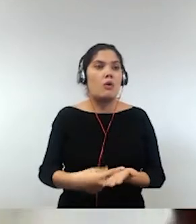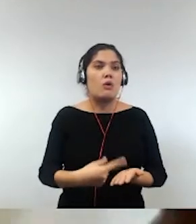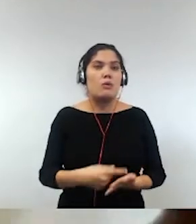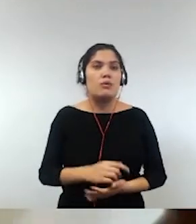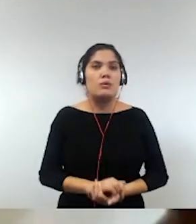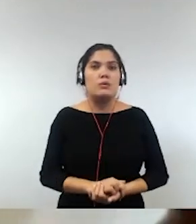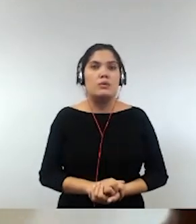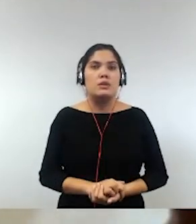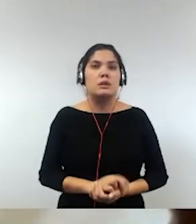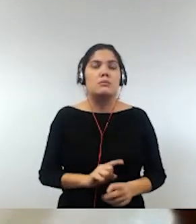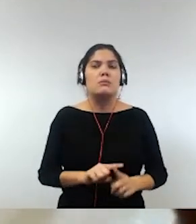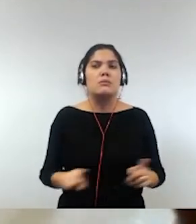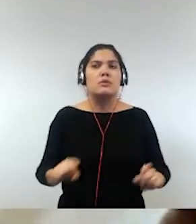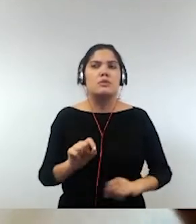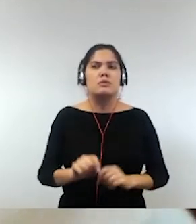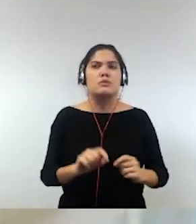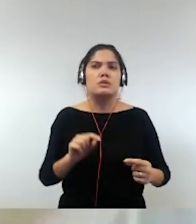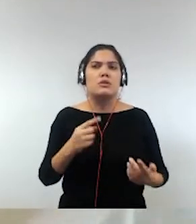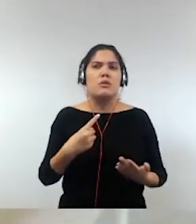o que tem a ver